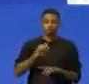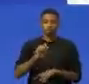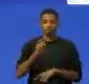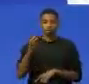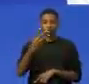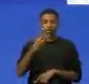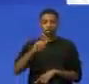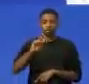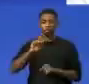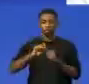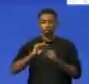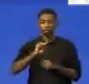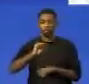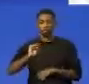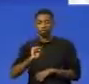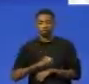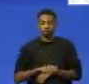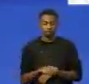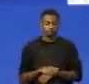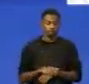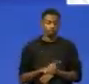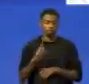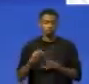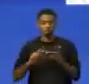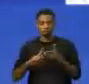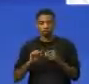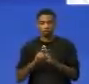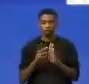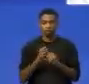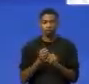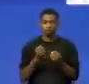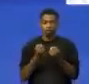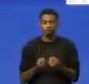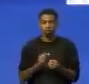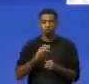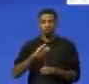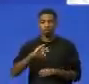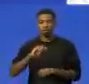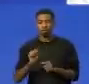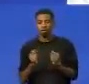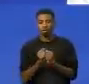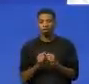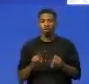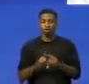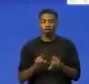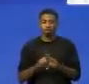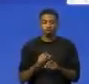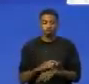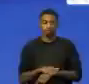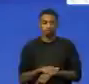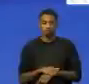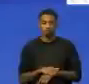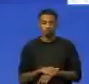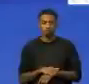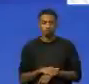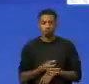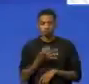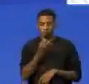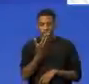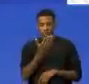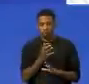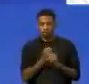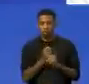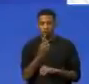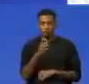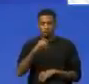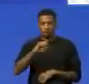grama de AAS. O segundo passo, o cálculo da massa do ácido salicílico necessário. De acordo com a equação,